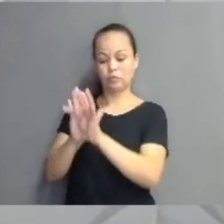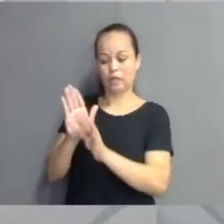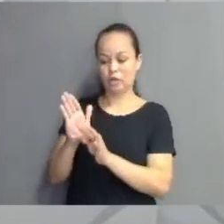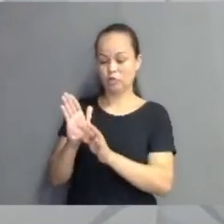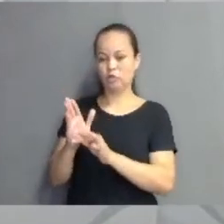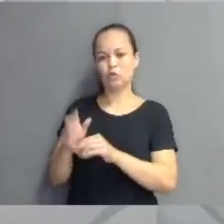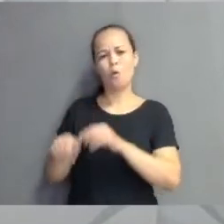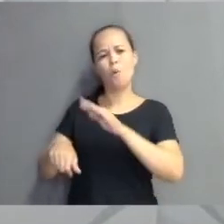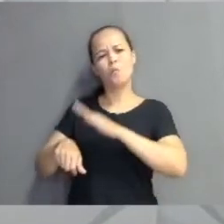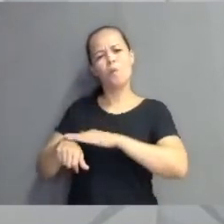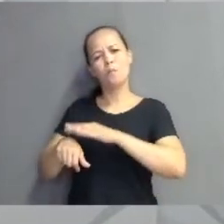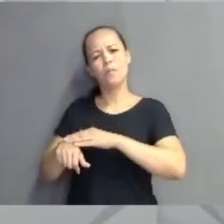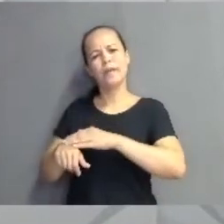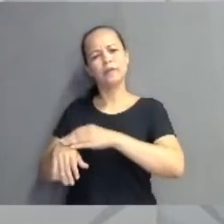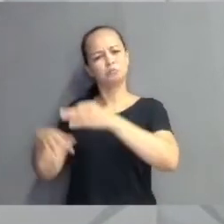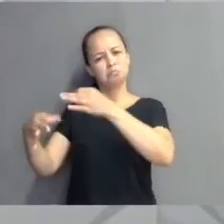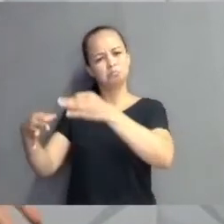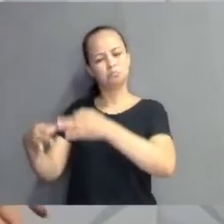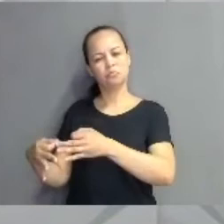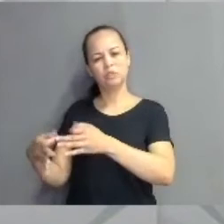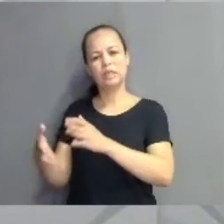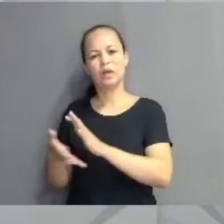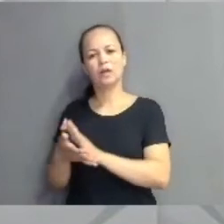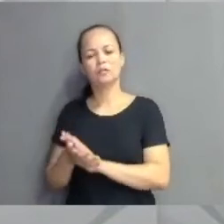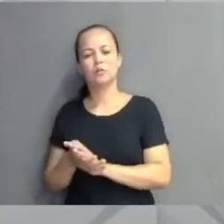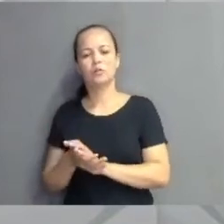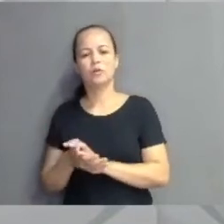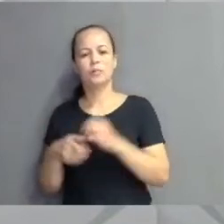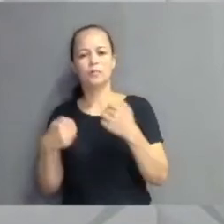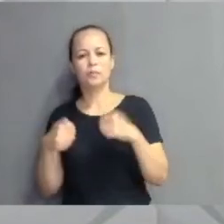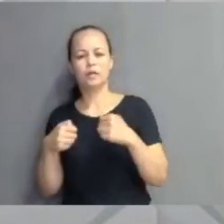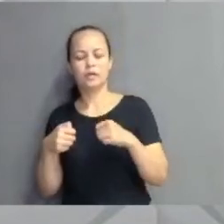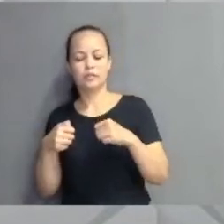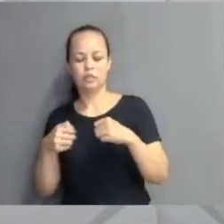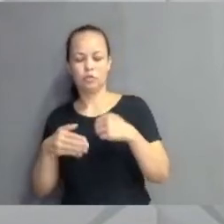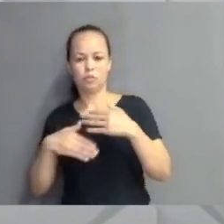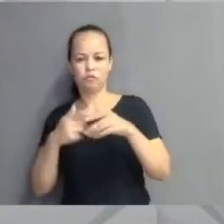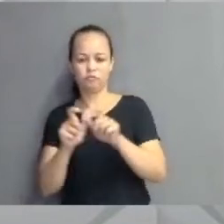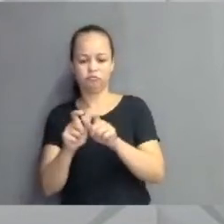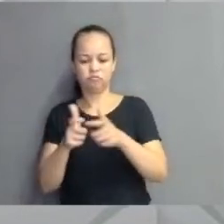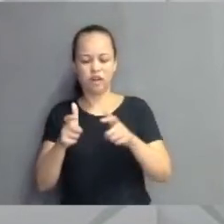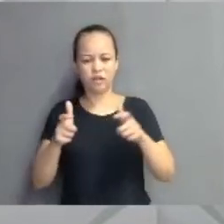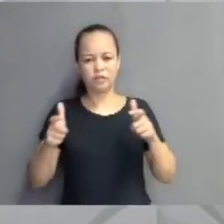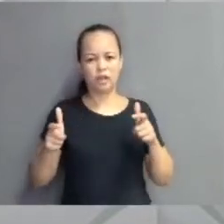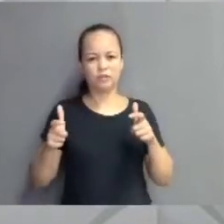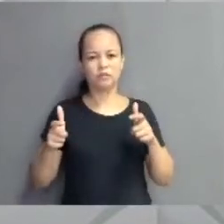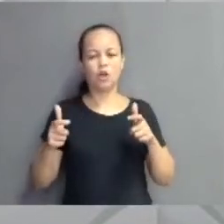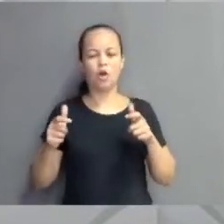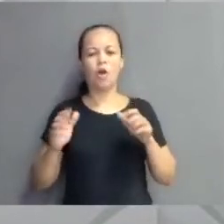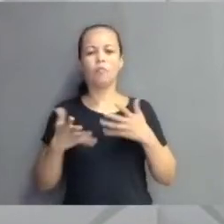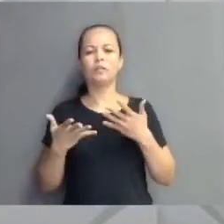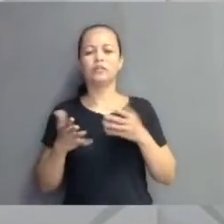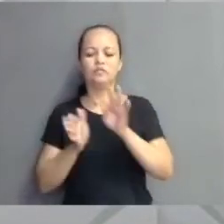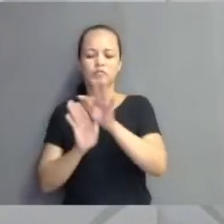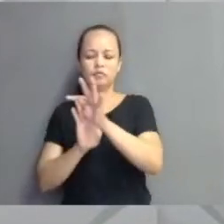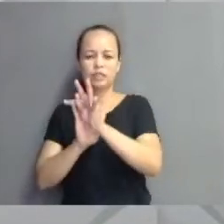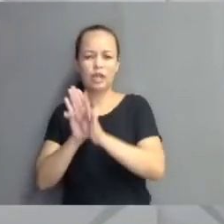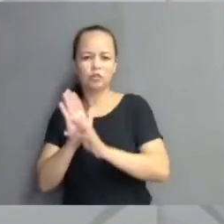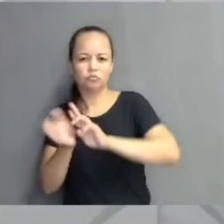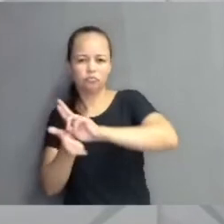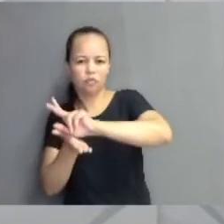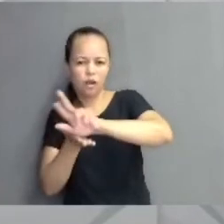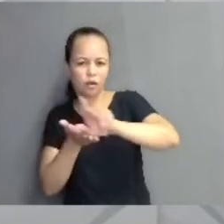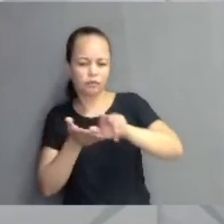momento específico por isso que existe uma variedade enorme variedade essa que nós vamos